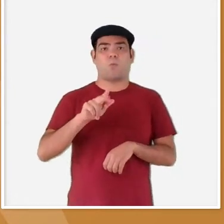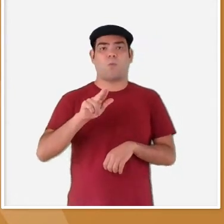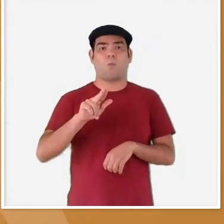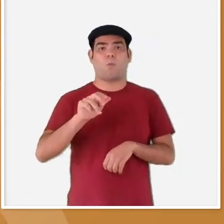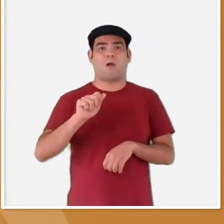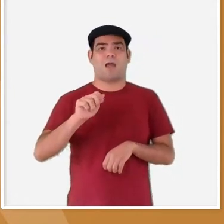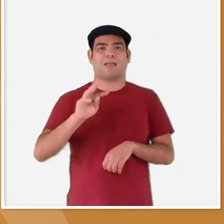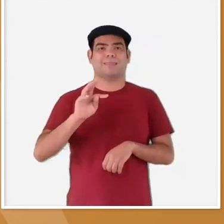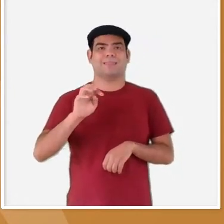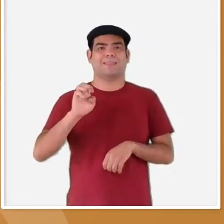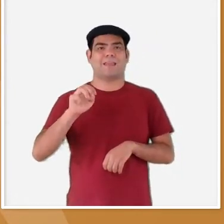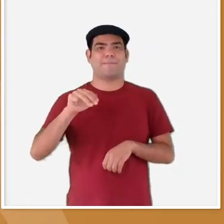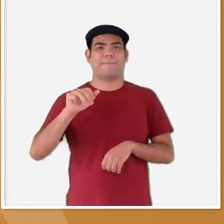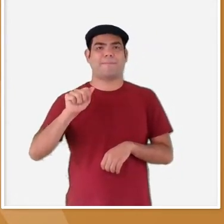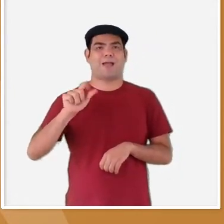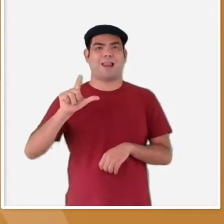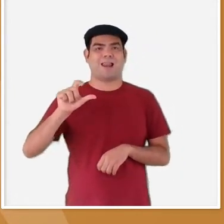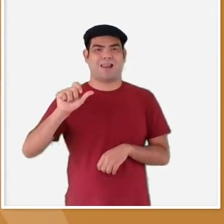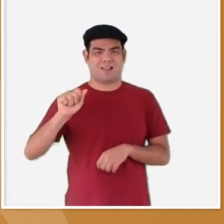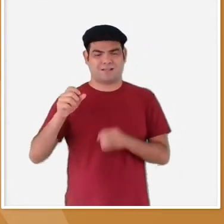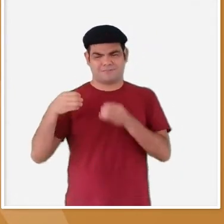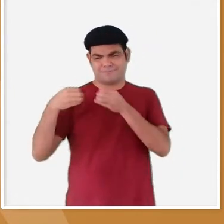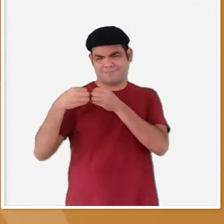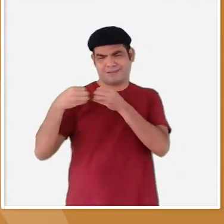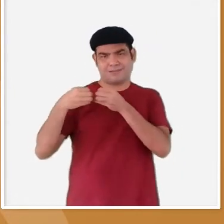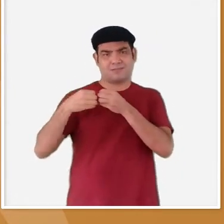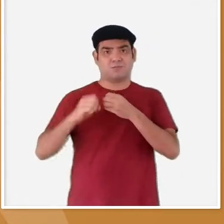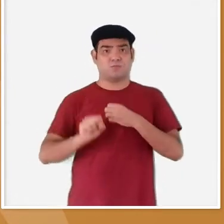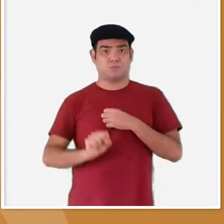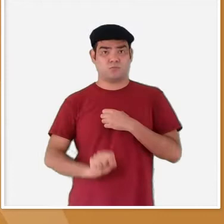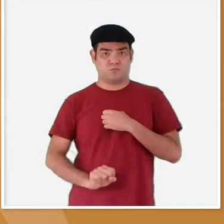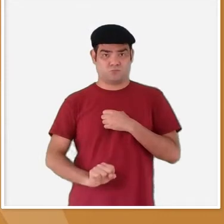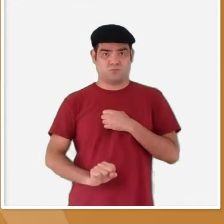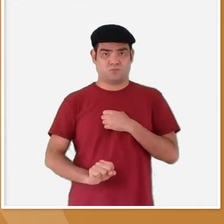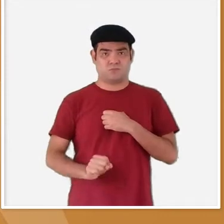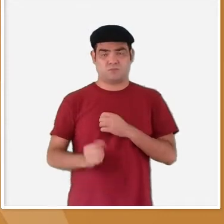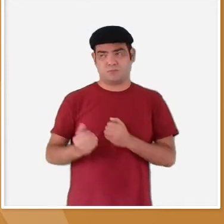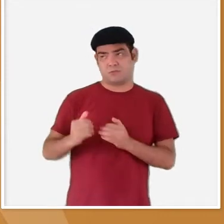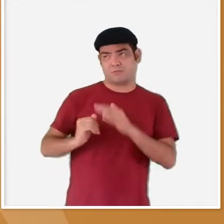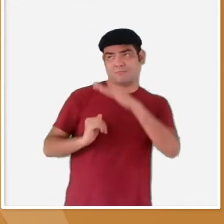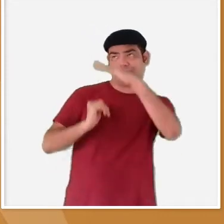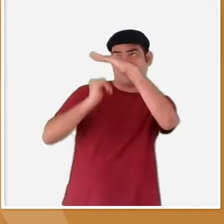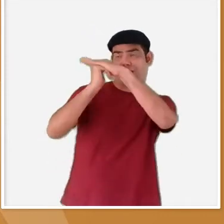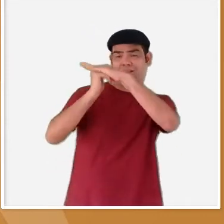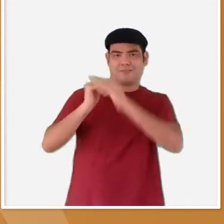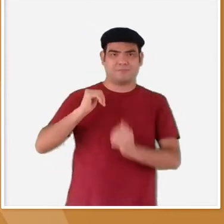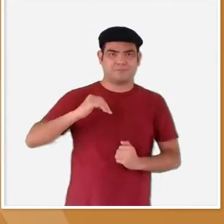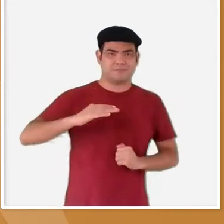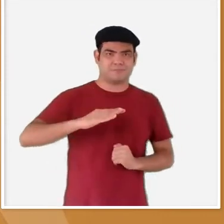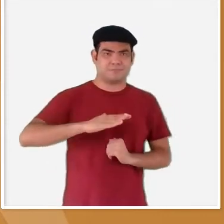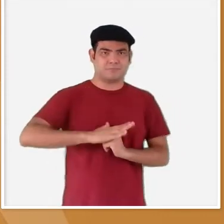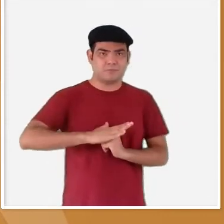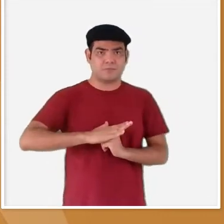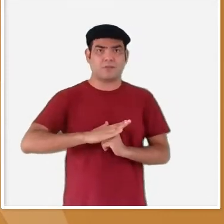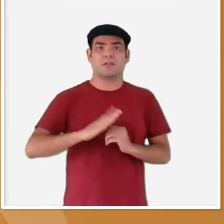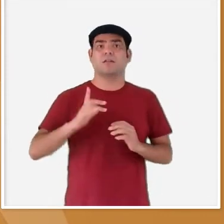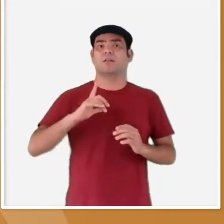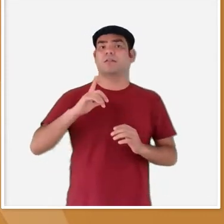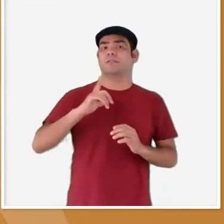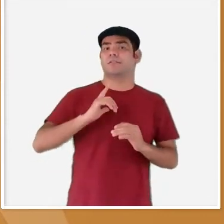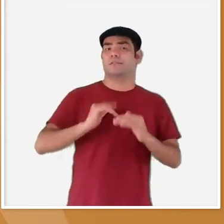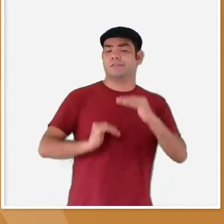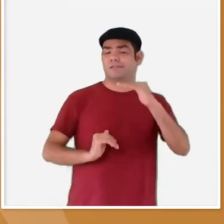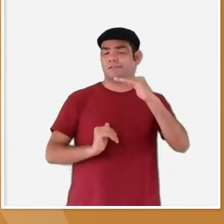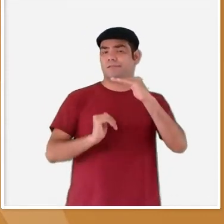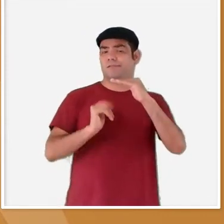Belize, tá? Ao sul. Então essas são as fronteiras do México. Ele é banhado pelo Oceano Atlântico e pelo Golfo